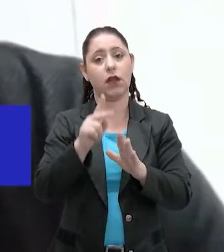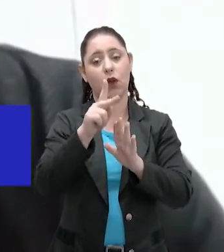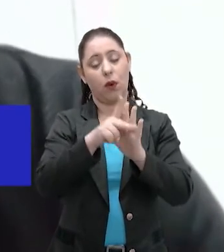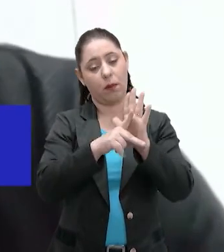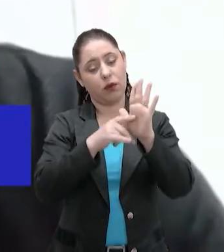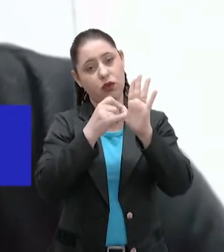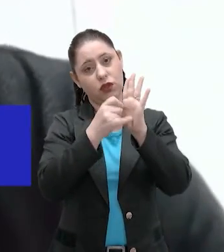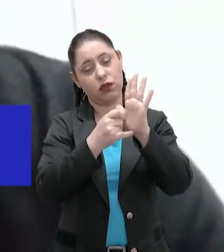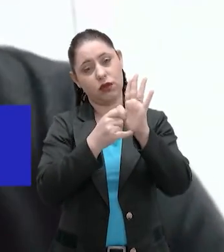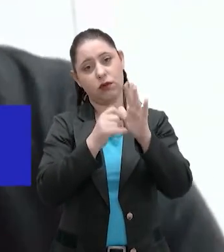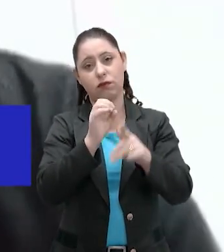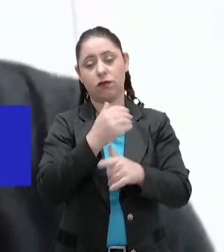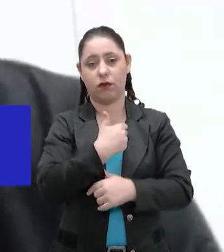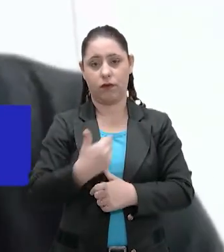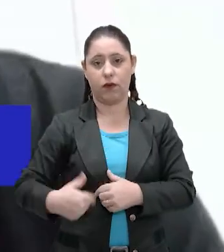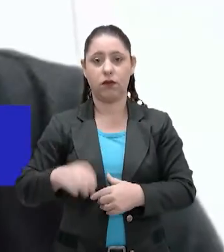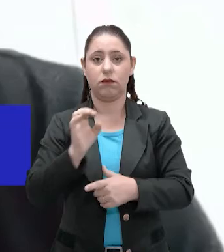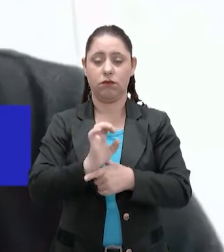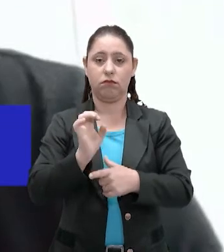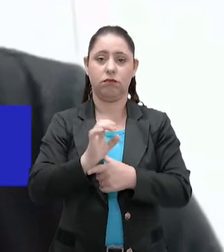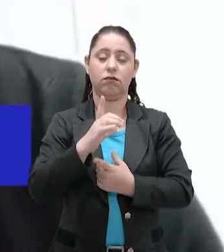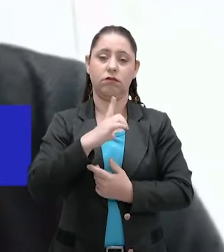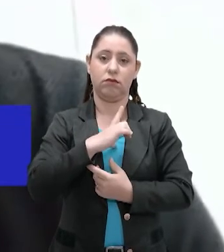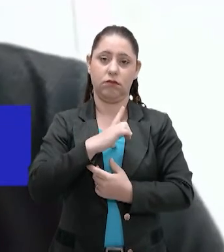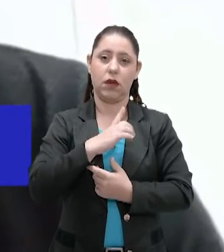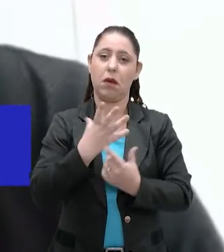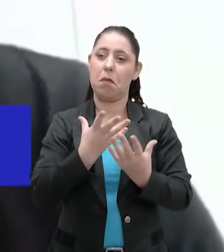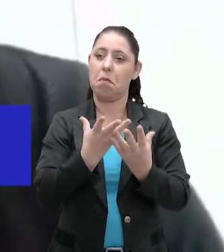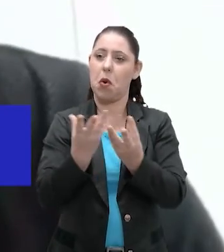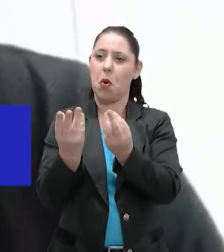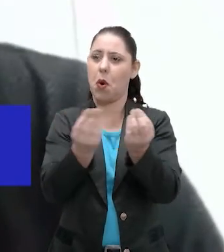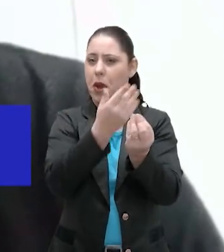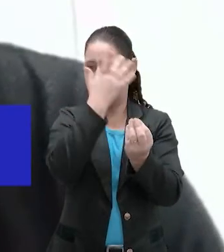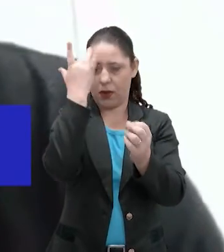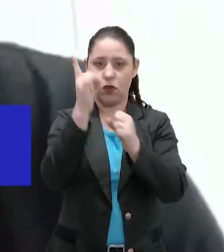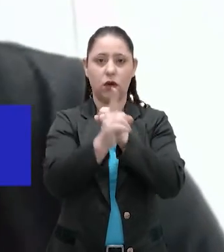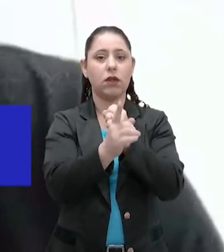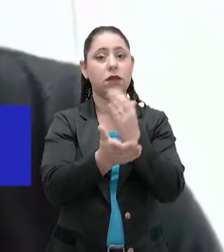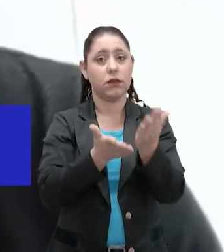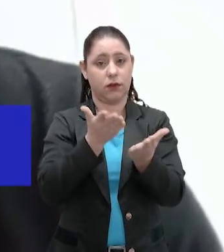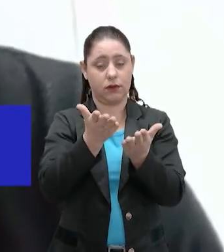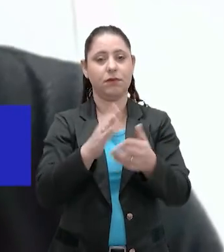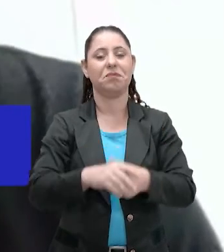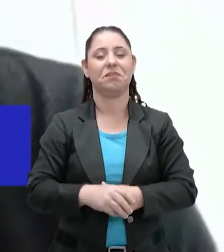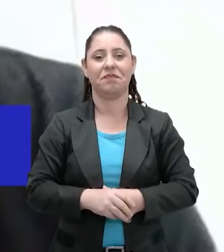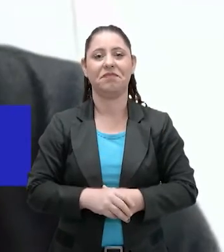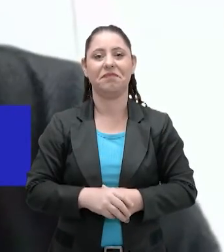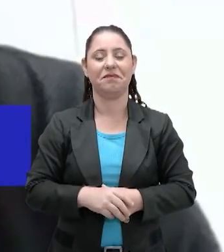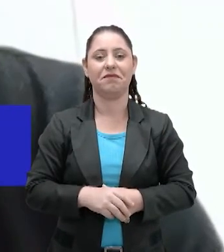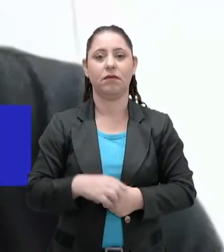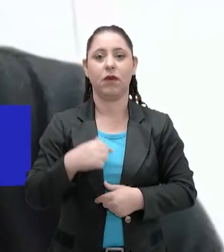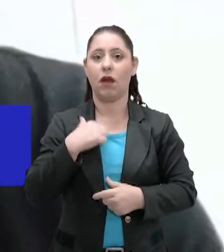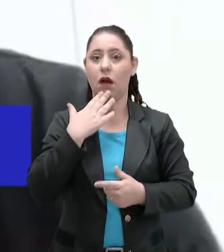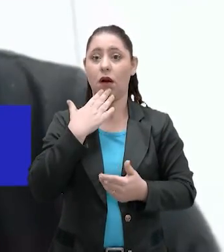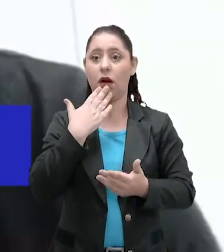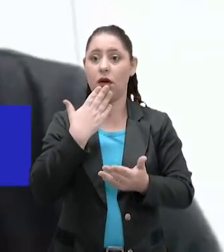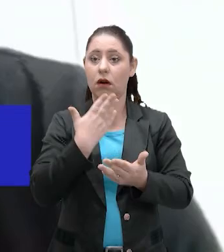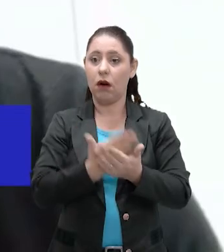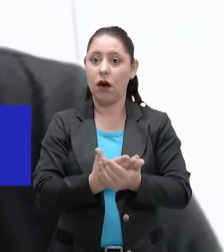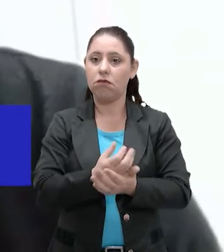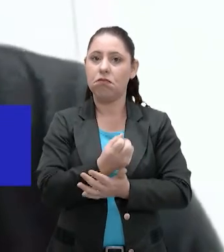esse programa do governo do Estado, nós vamos ter muitas pessoas atendidas. Eu fiquei também